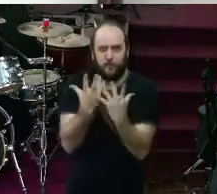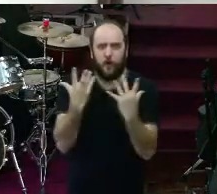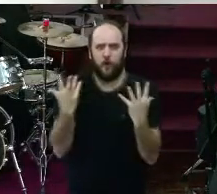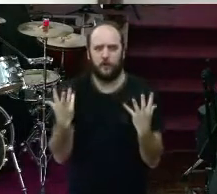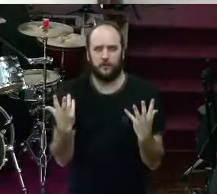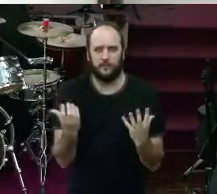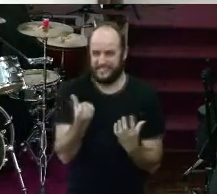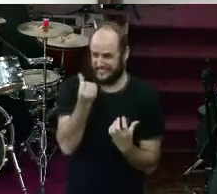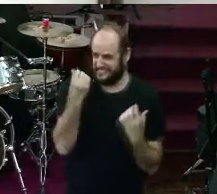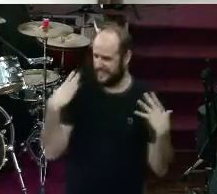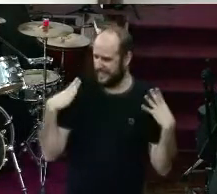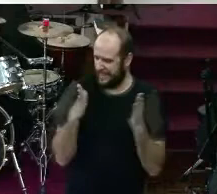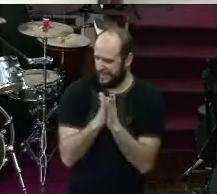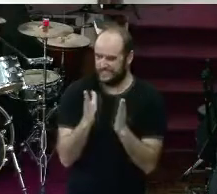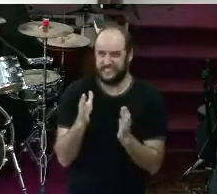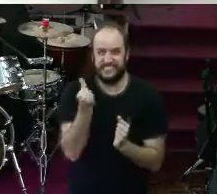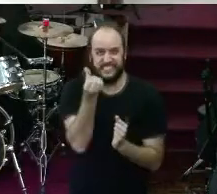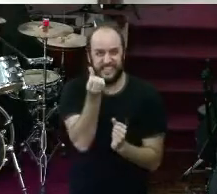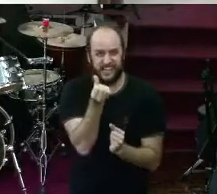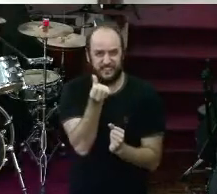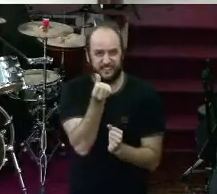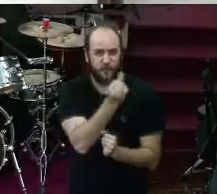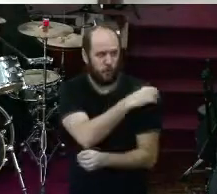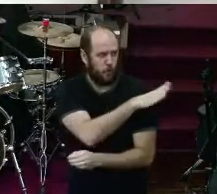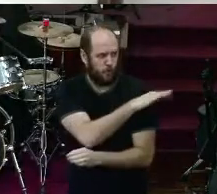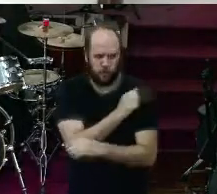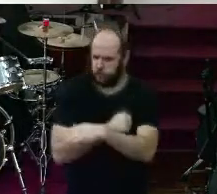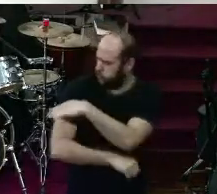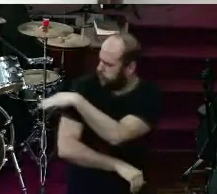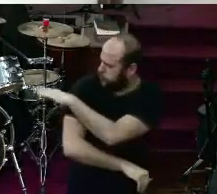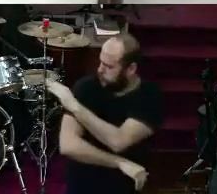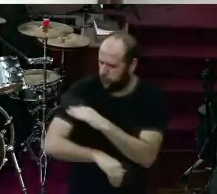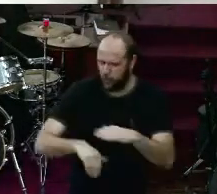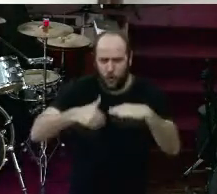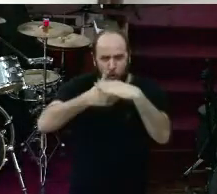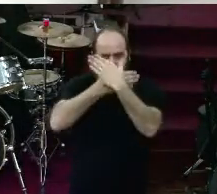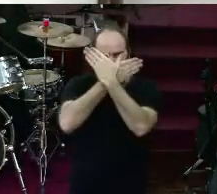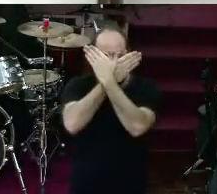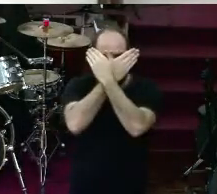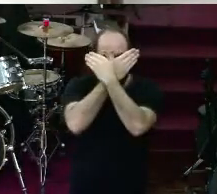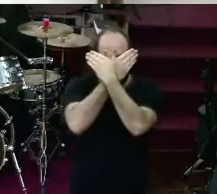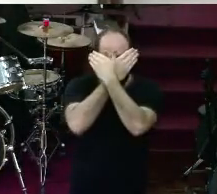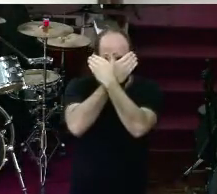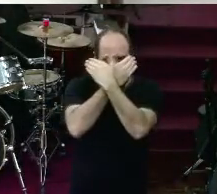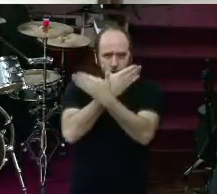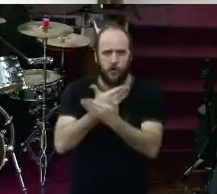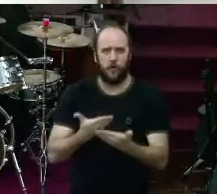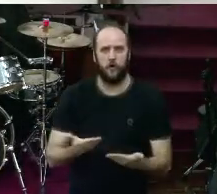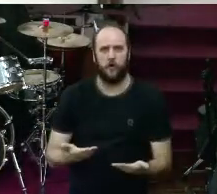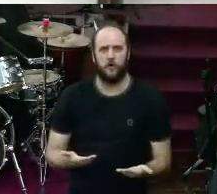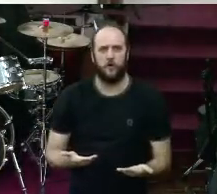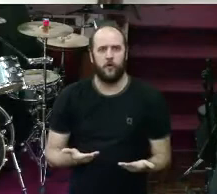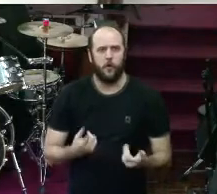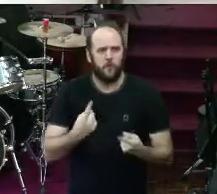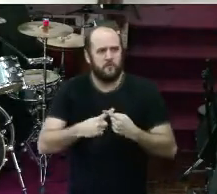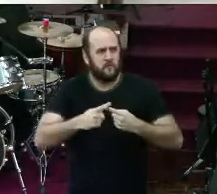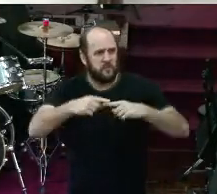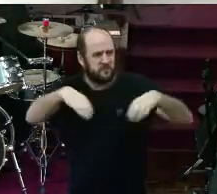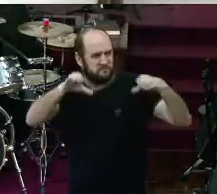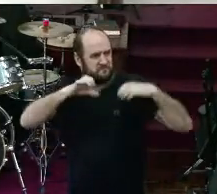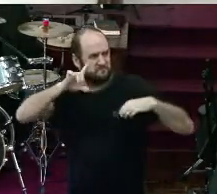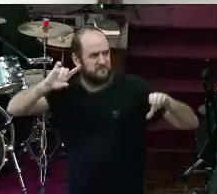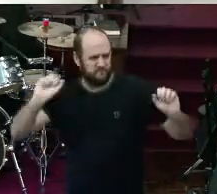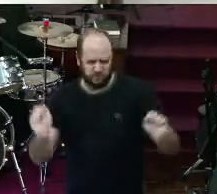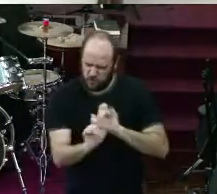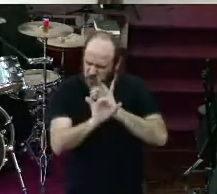6 asas, a majestade e a glória de Deus era tremenda, que eles cobriam com o rosto, com as 2 asas do rosto. Com mais 2